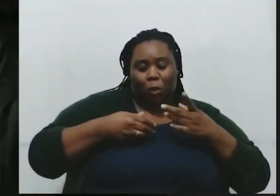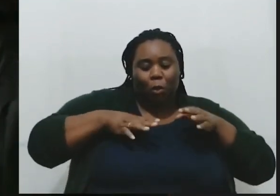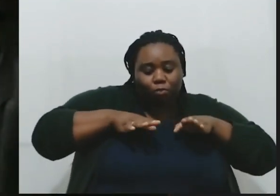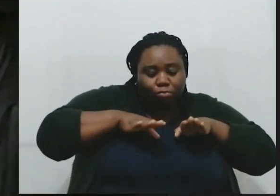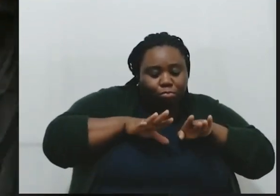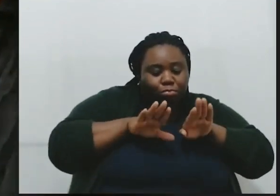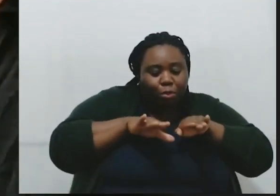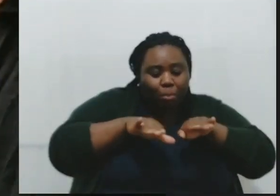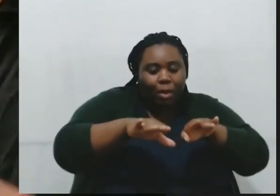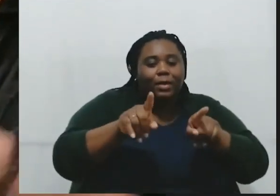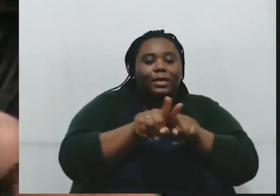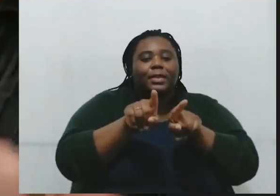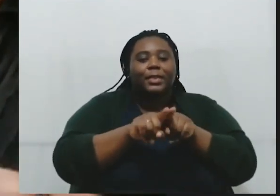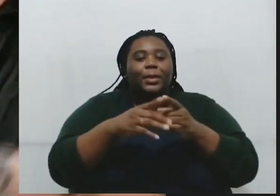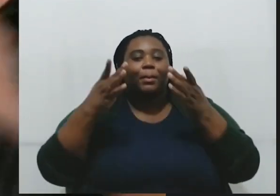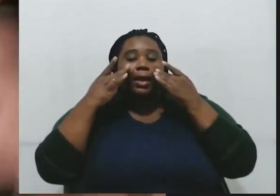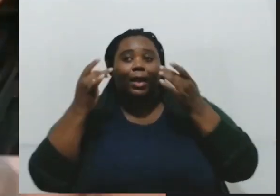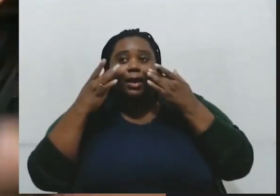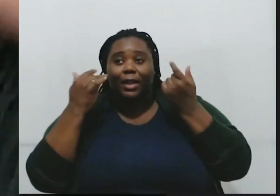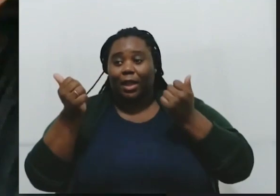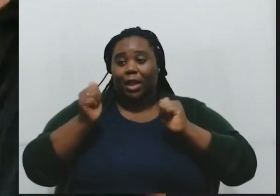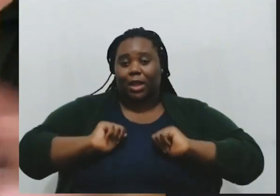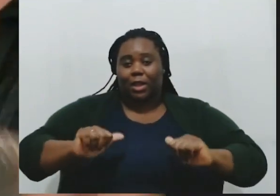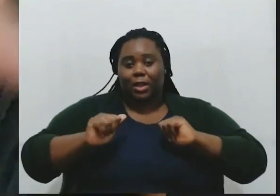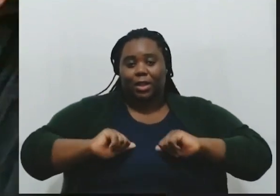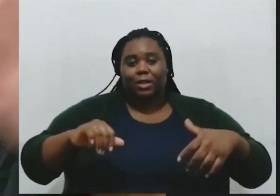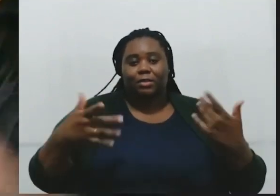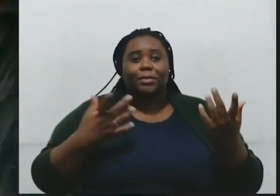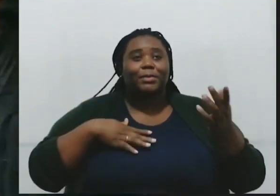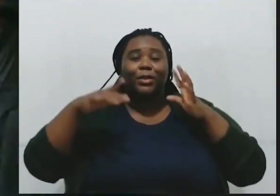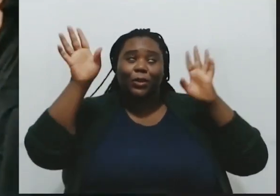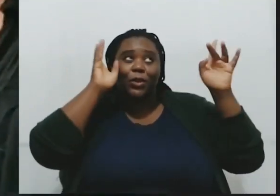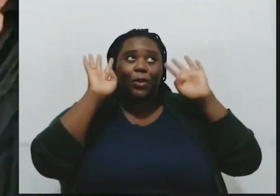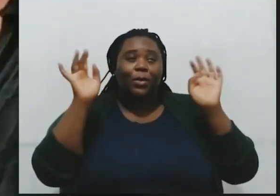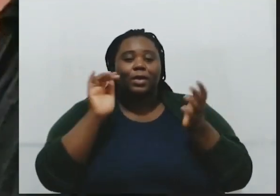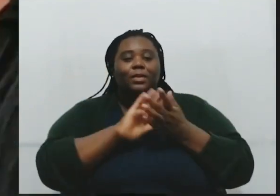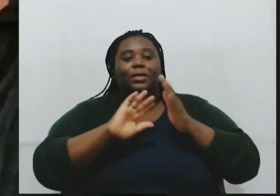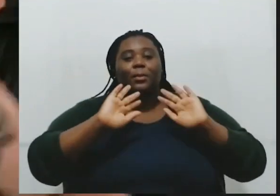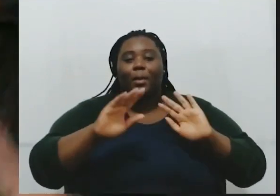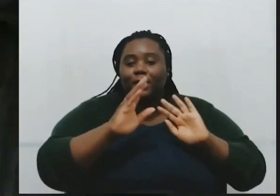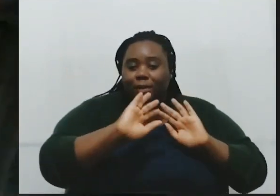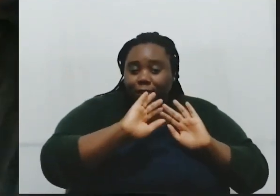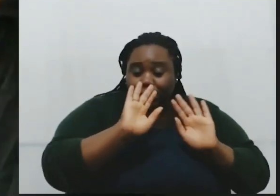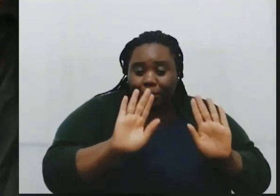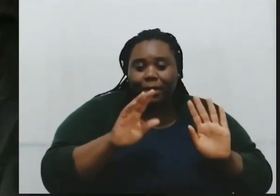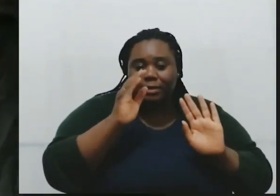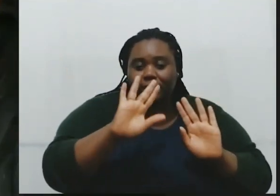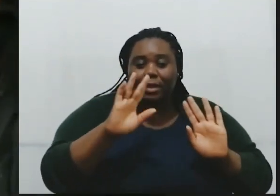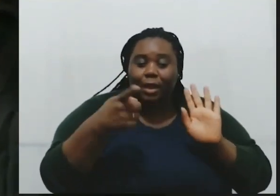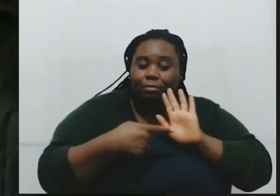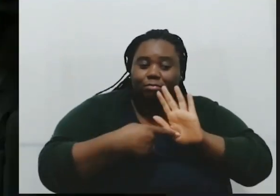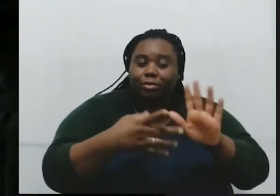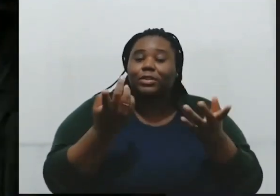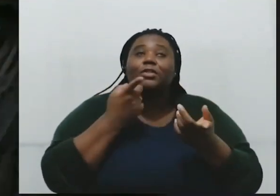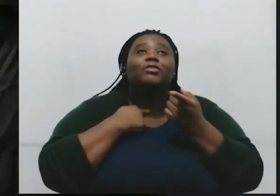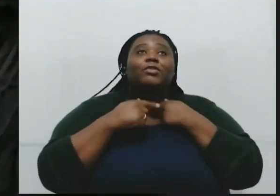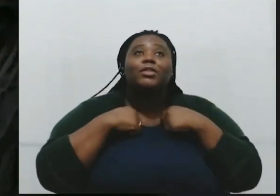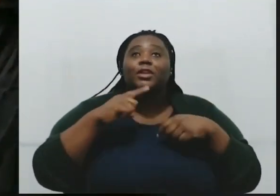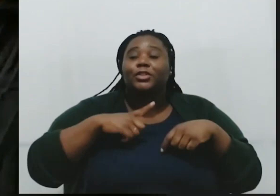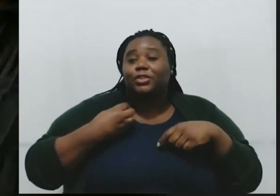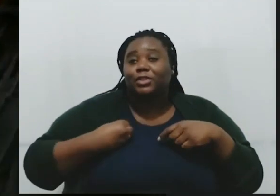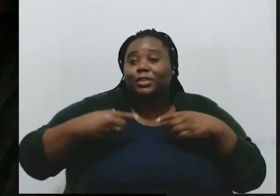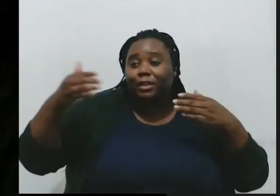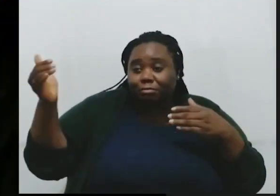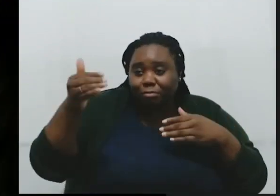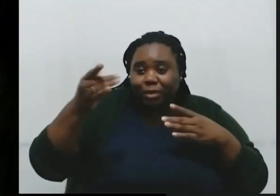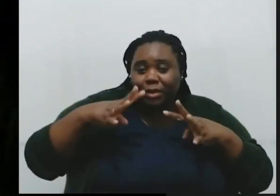no lúdico mesmo, mas que já mostrava uma vontade de estar por dentro do processo todo, assim, né, de contribuir com um todo mesmo. Muita